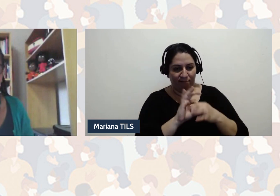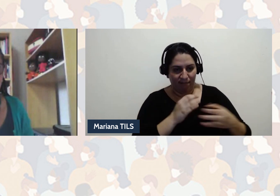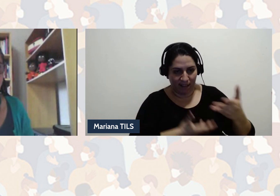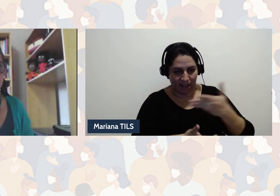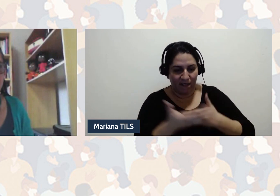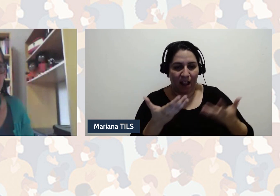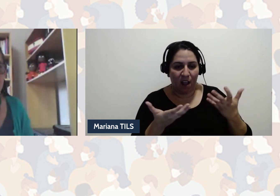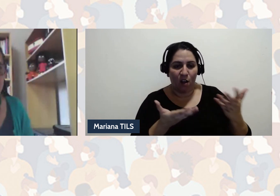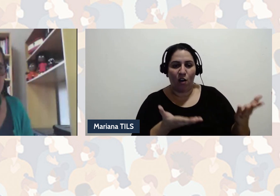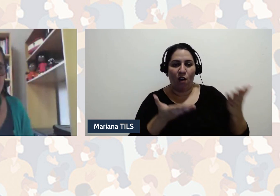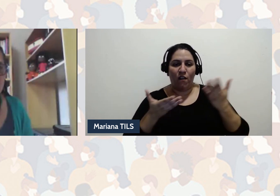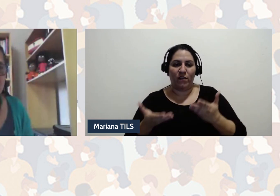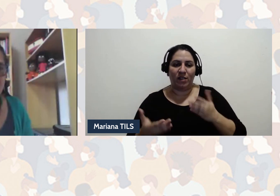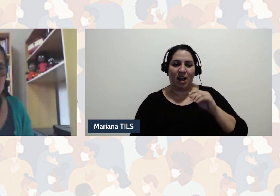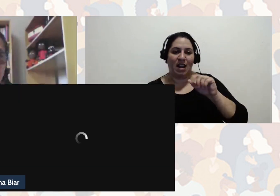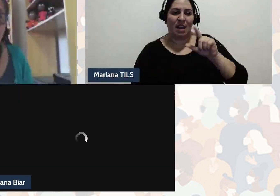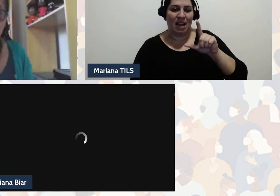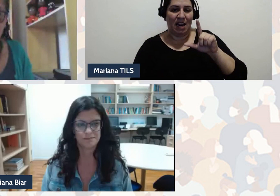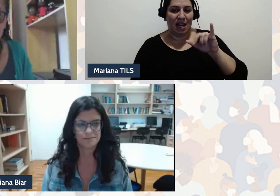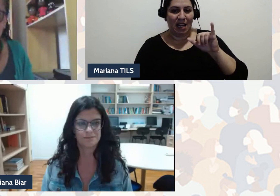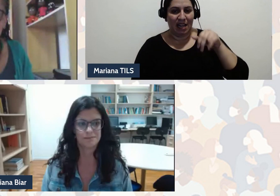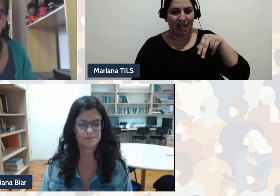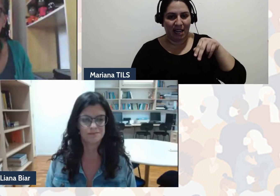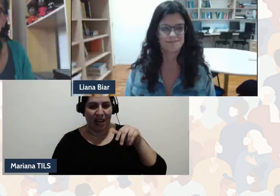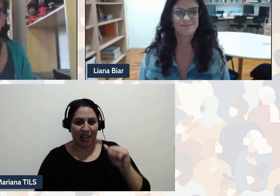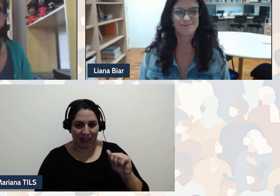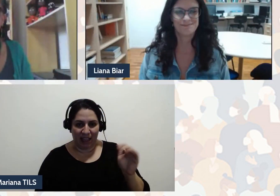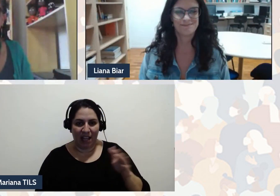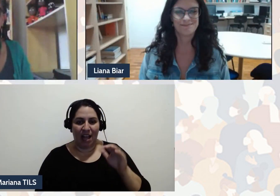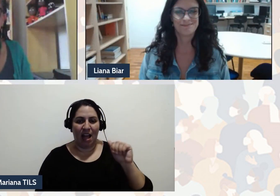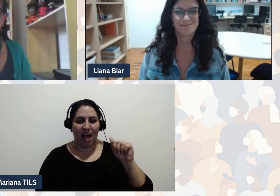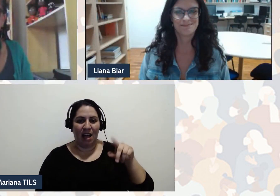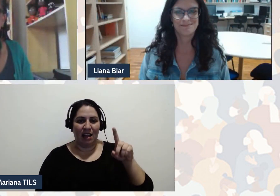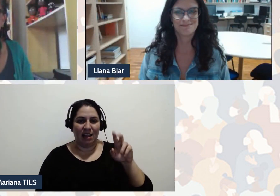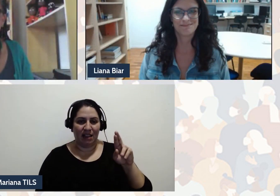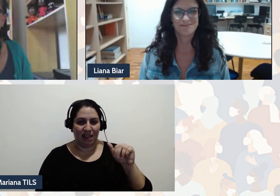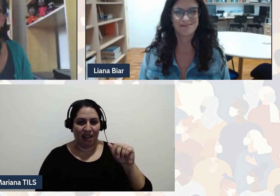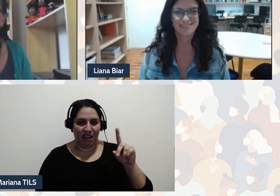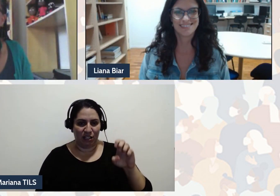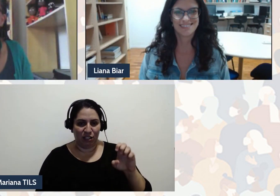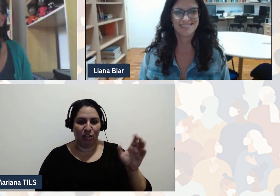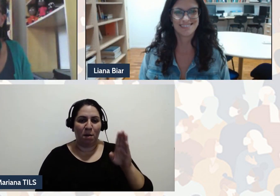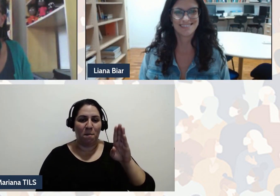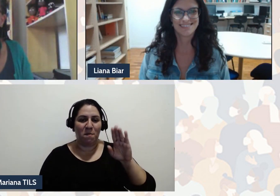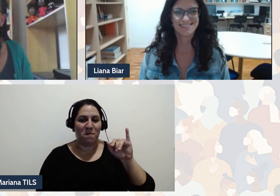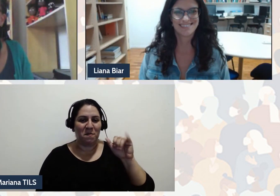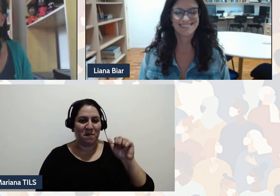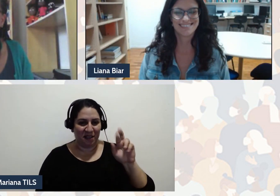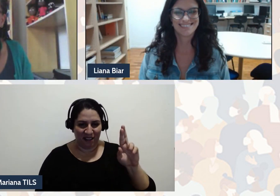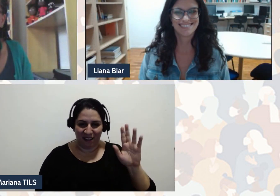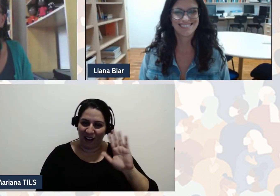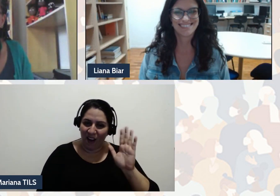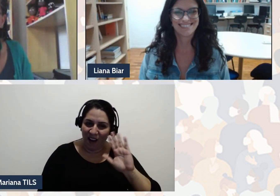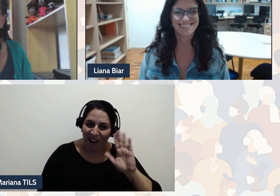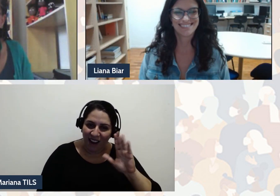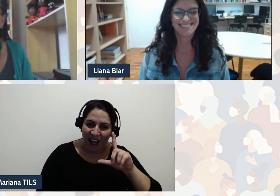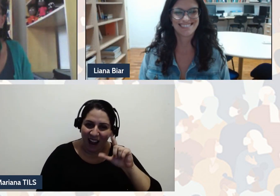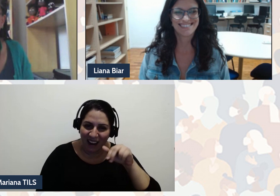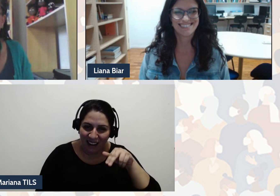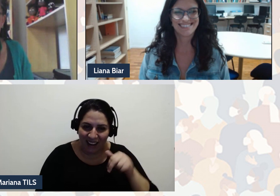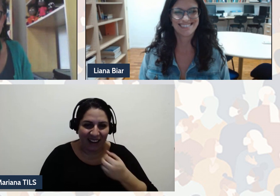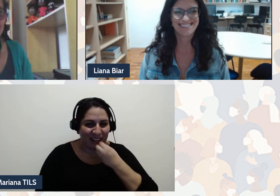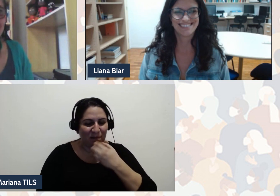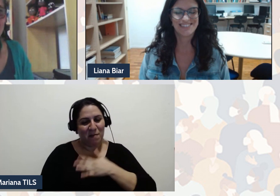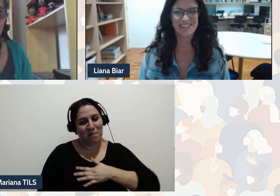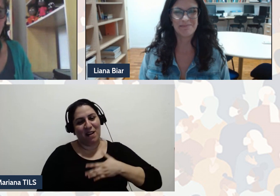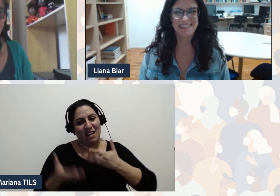chamo a Liana de Andrade Biar. Olá, Liana, é um prazer ter você aqui conosco